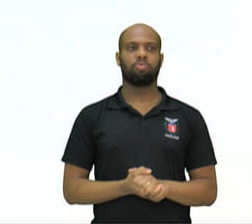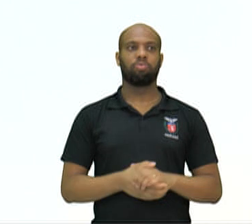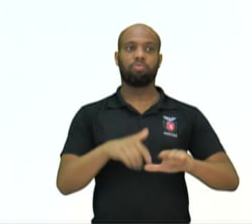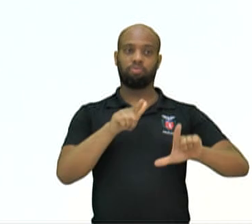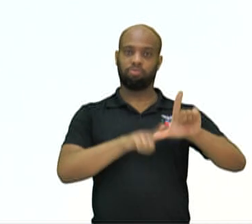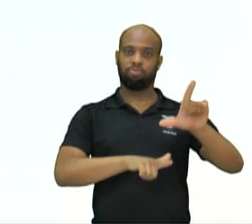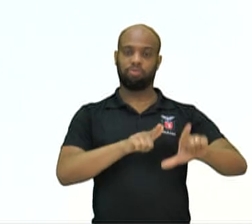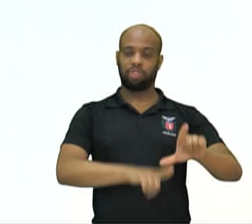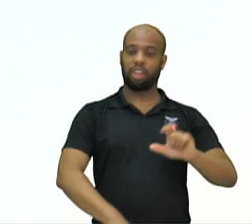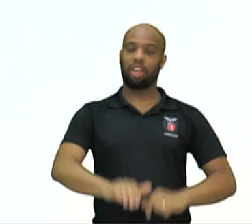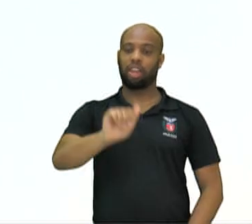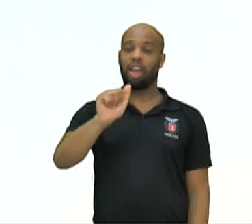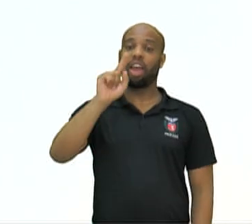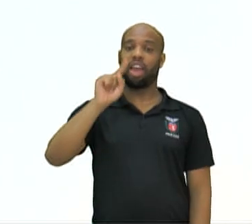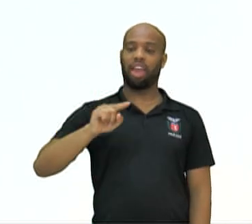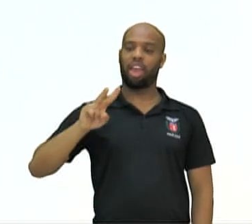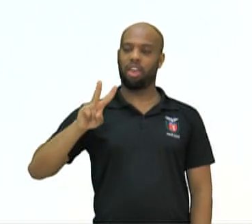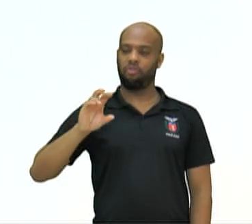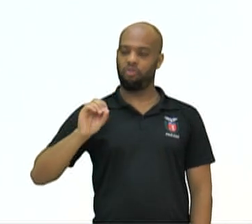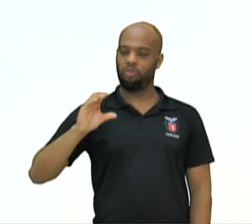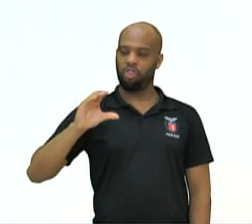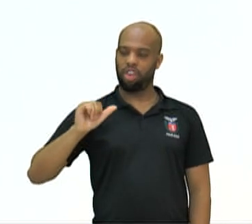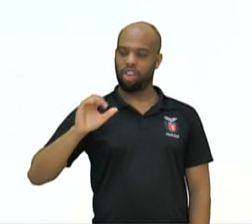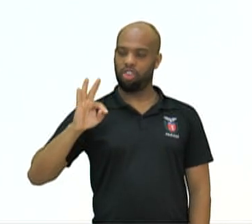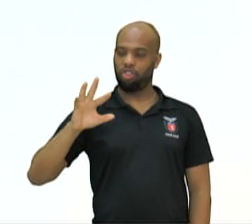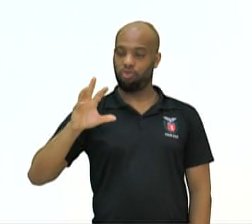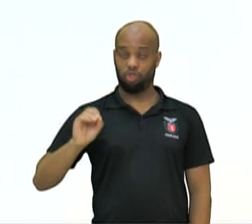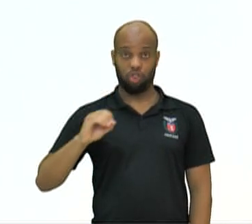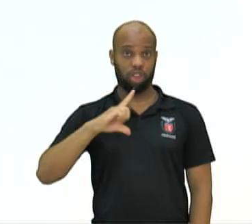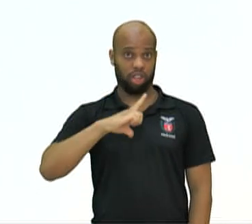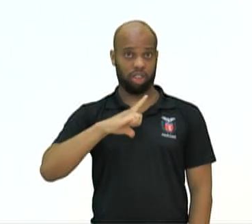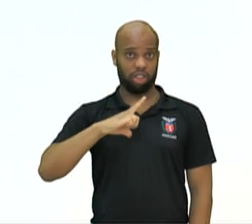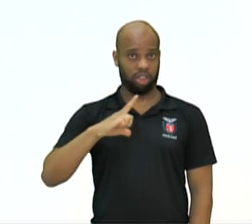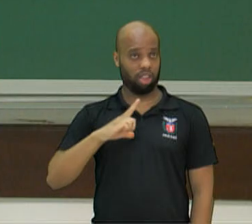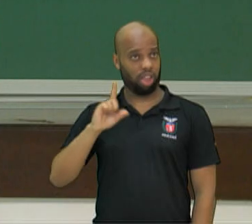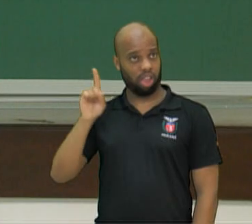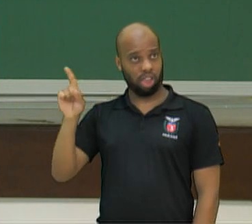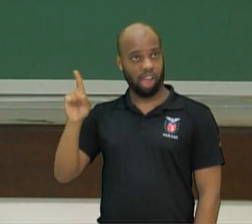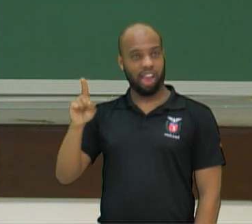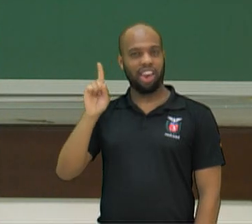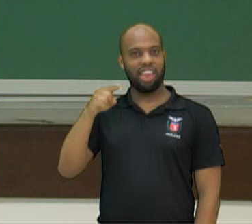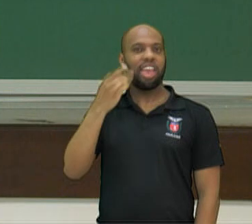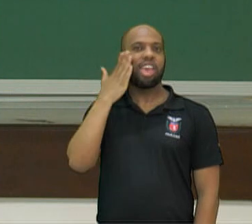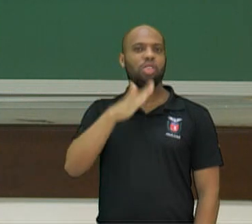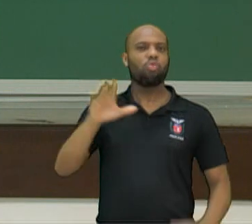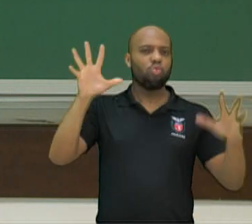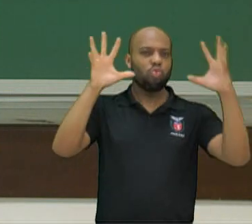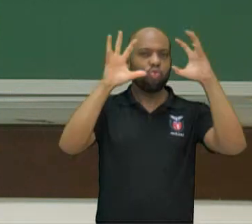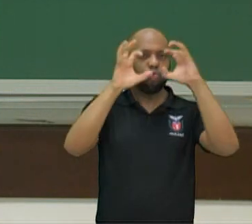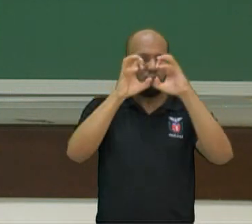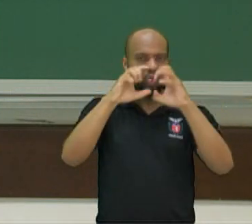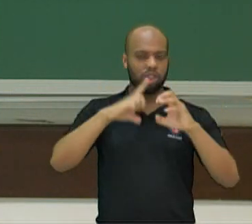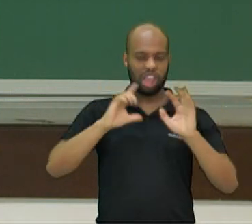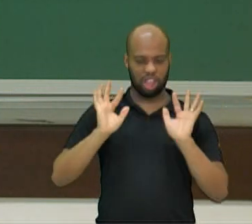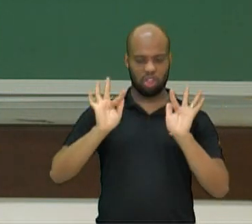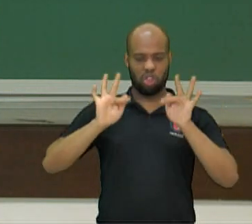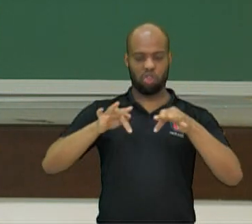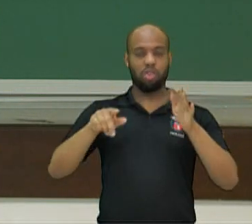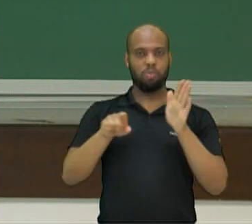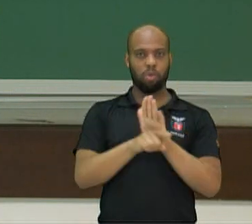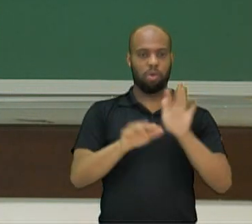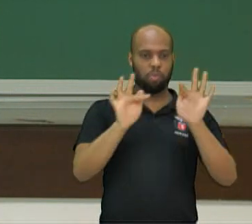Letra A, vocativo. Então, nós temos ali um vocativo, nós temos em final